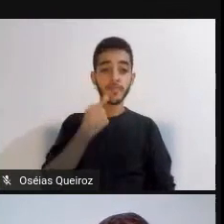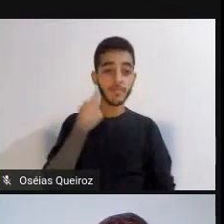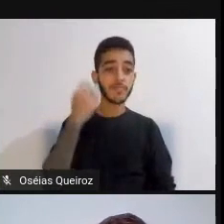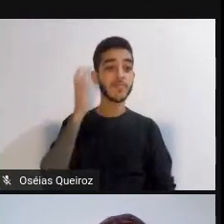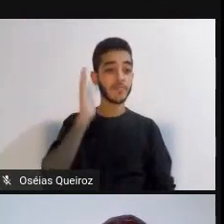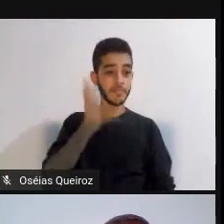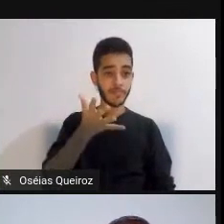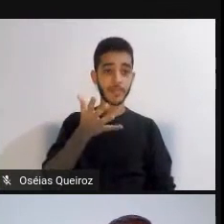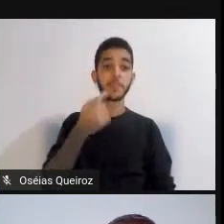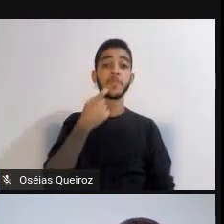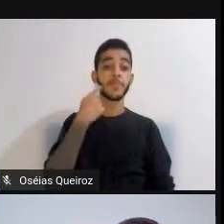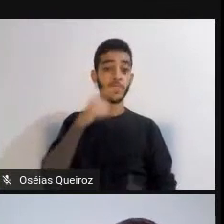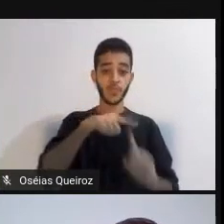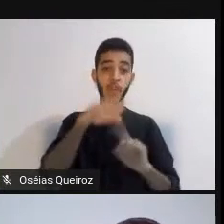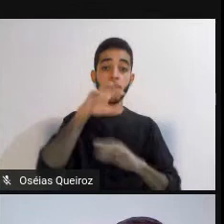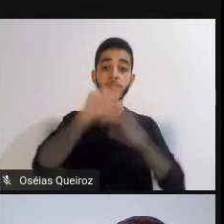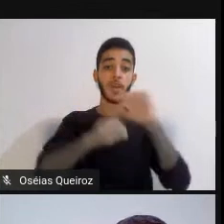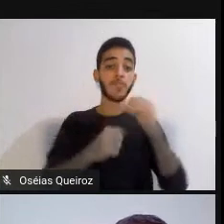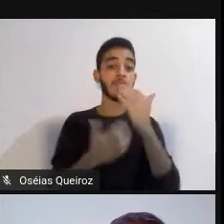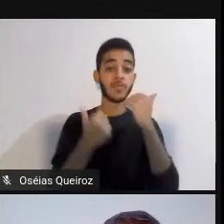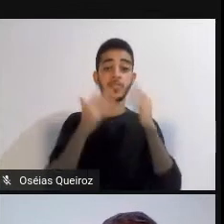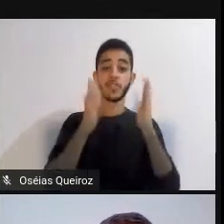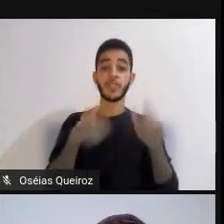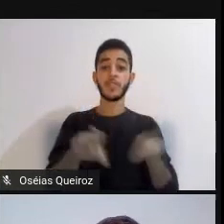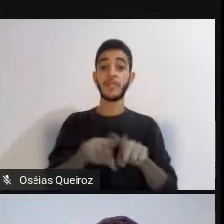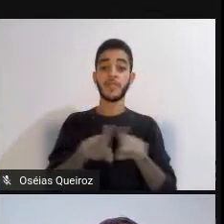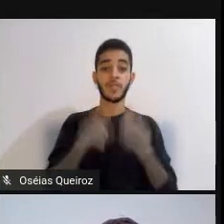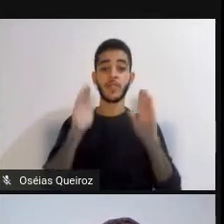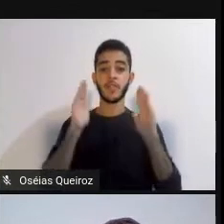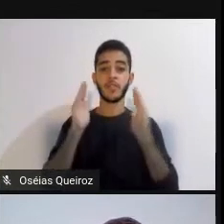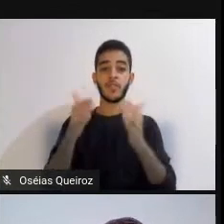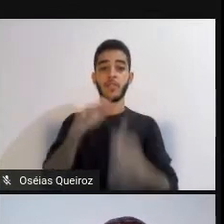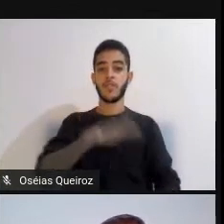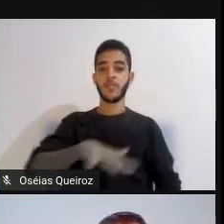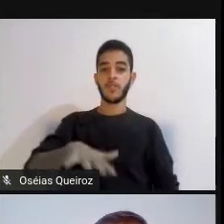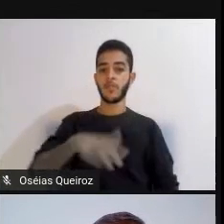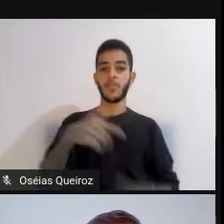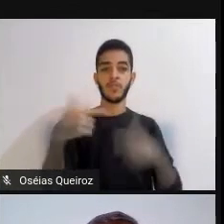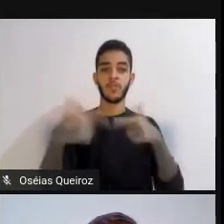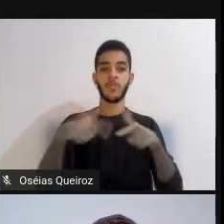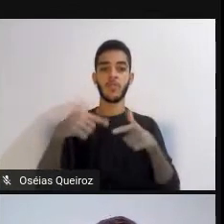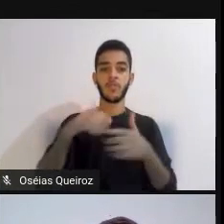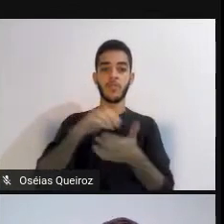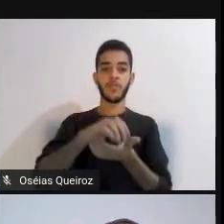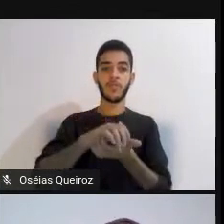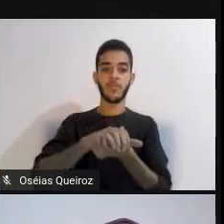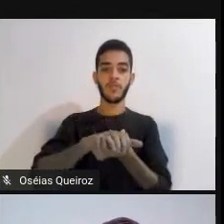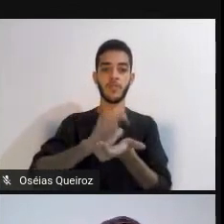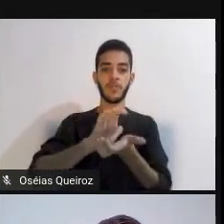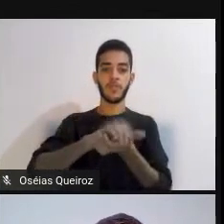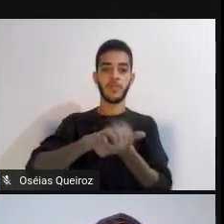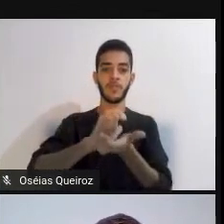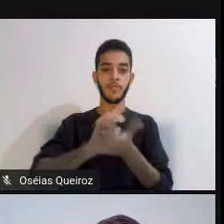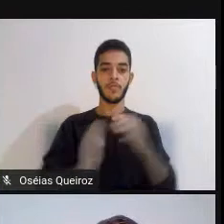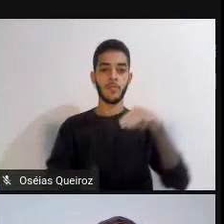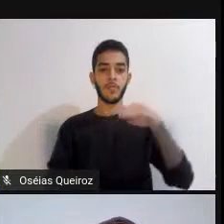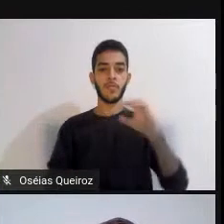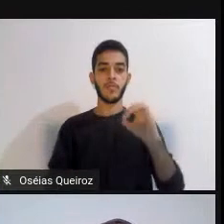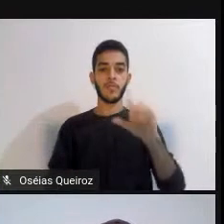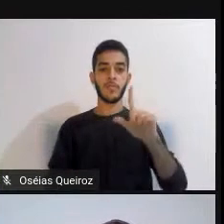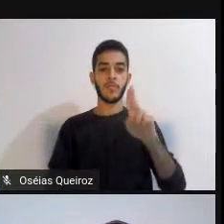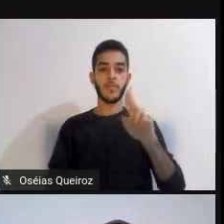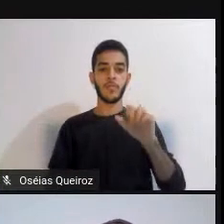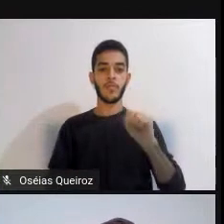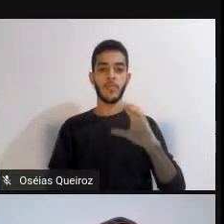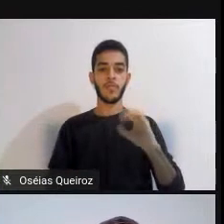espécies de peixes, e aqui o foco do nosso trabalho, que seriam os moluscos. Então, os moluscos eles têm ainda uma